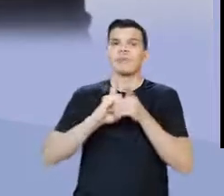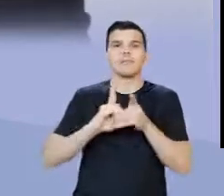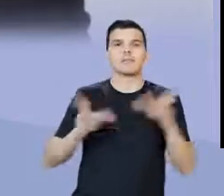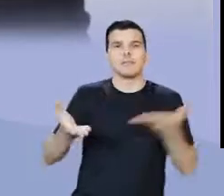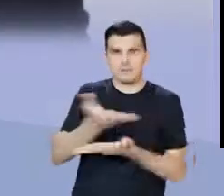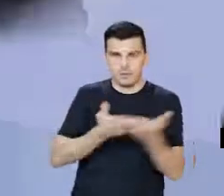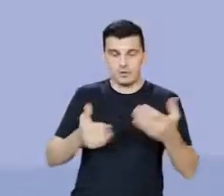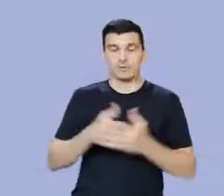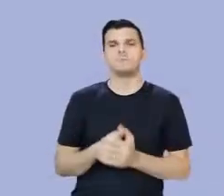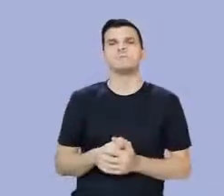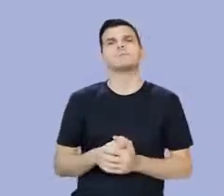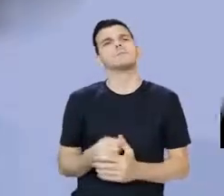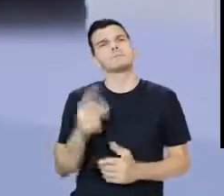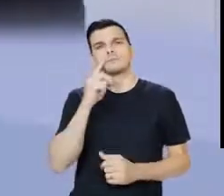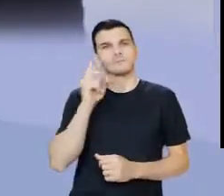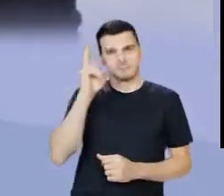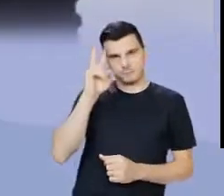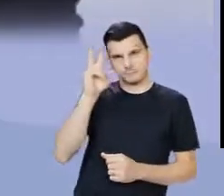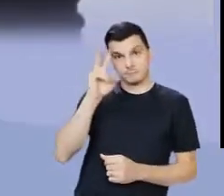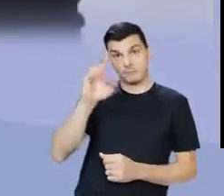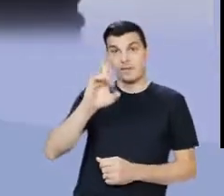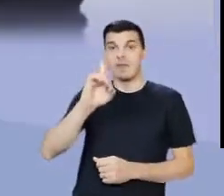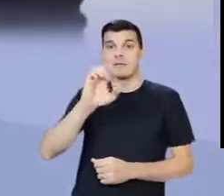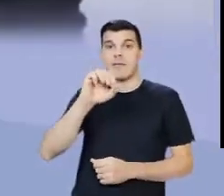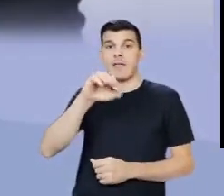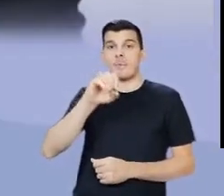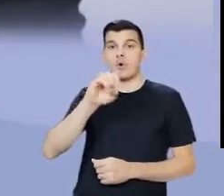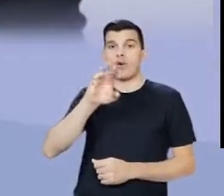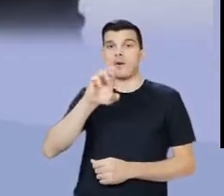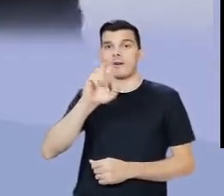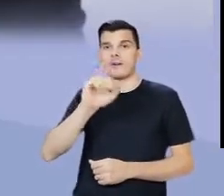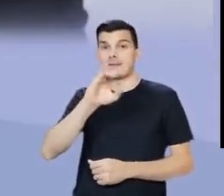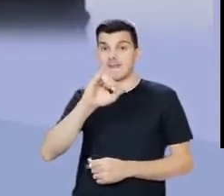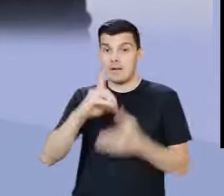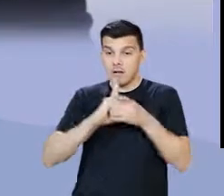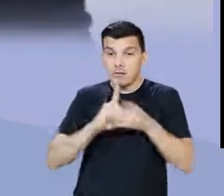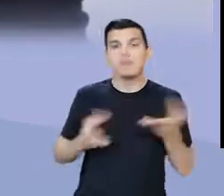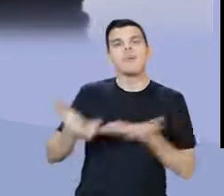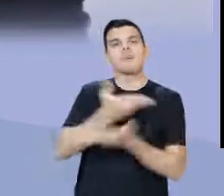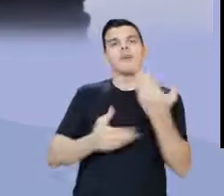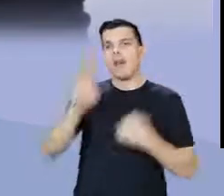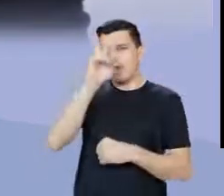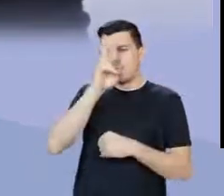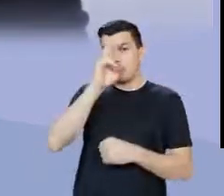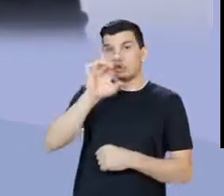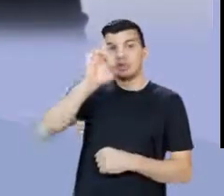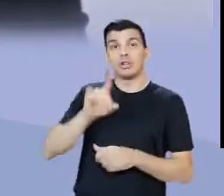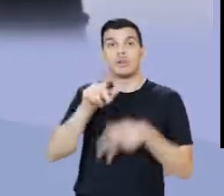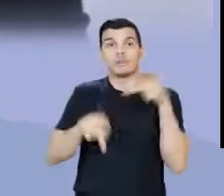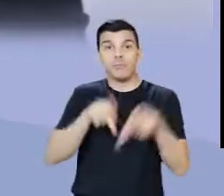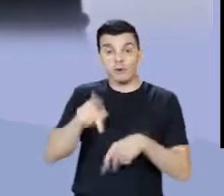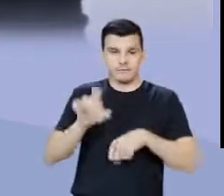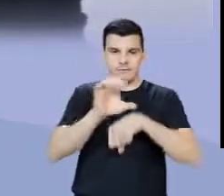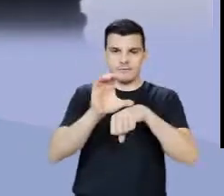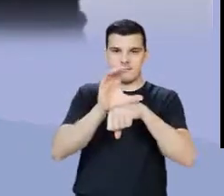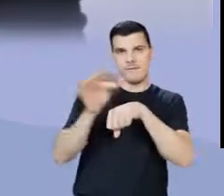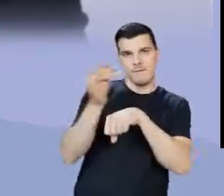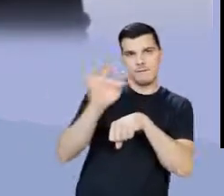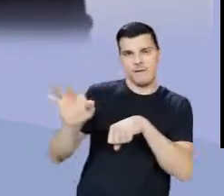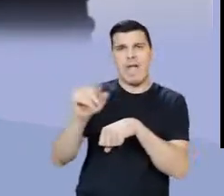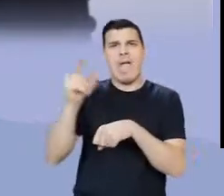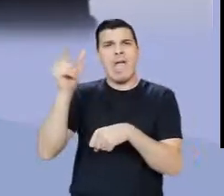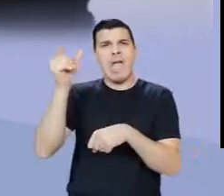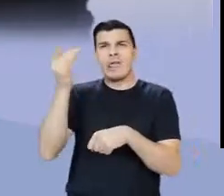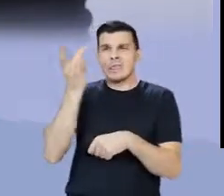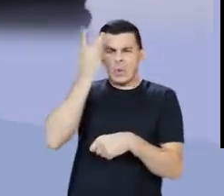Estado democrático. E quando você lembra de democracia, você vai lembrar de poder do povo. Então, essa Constituição, você